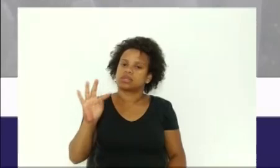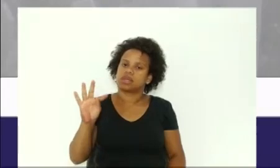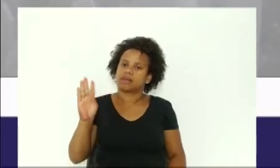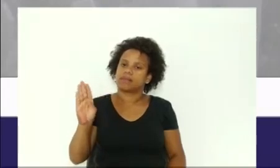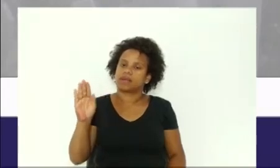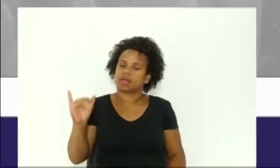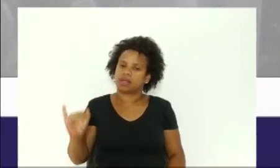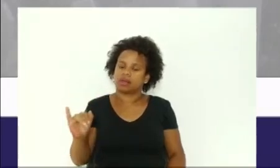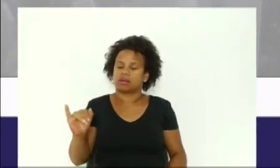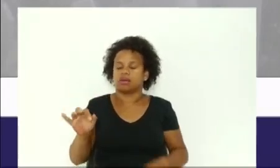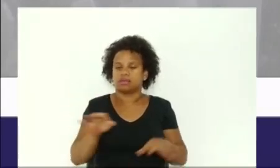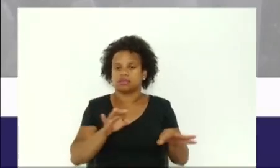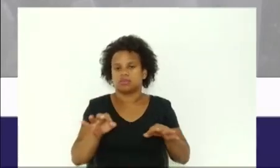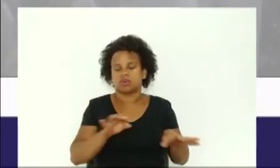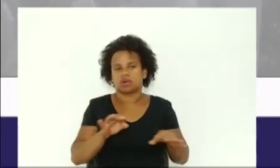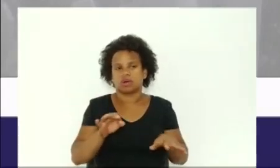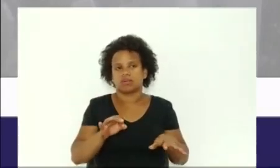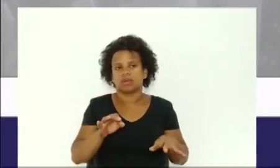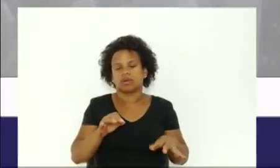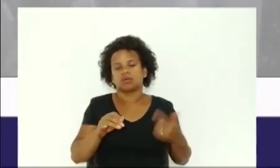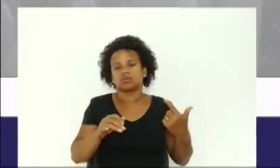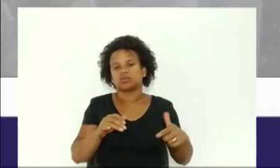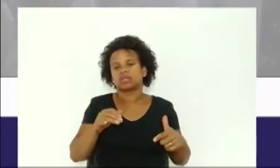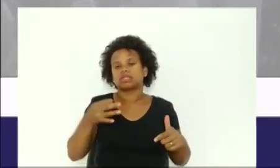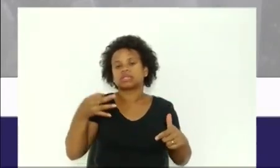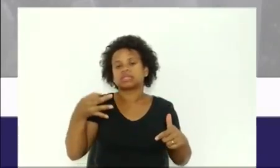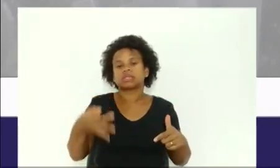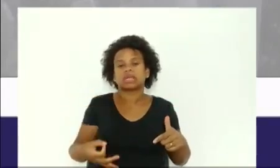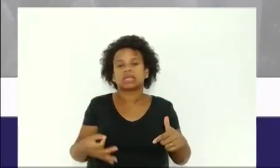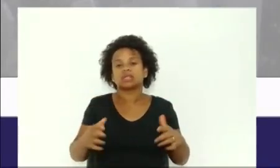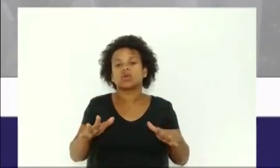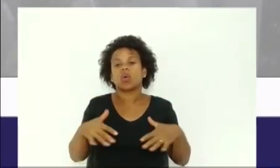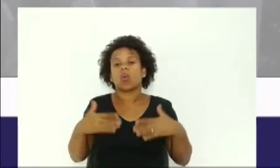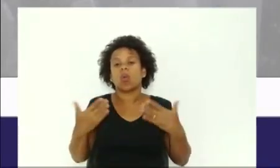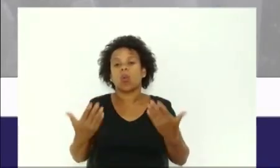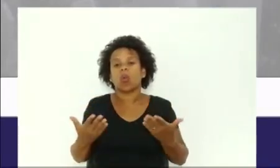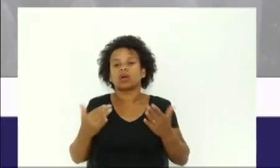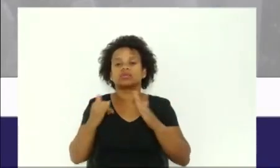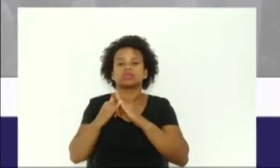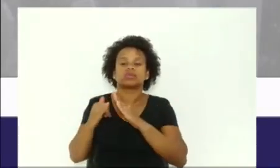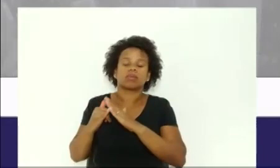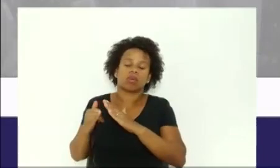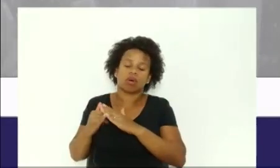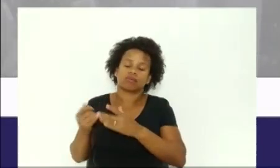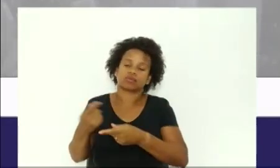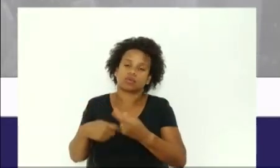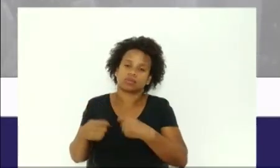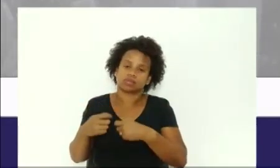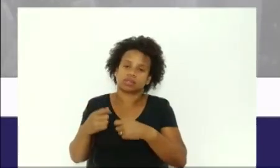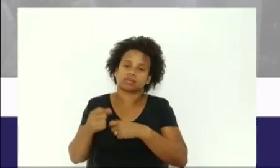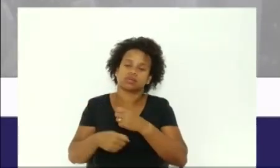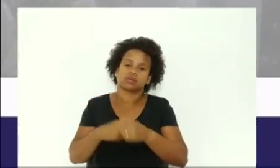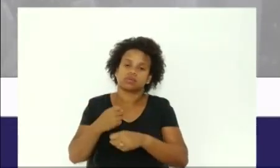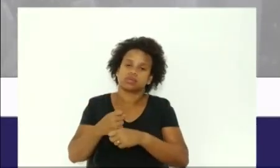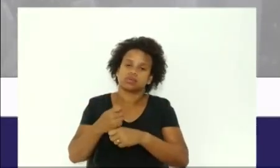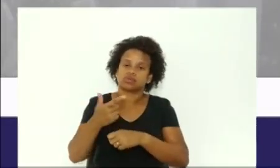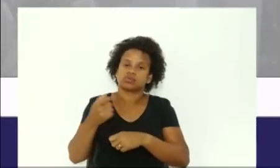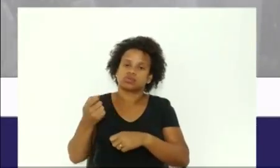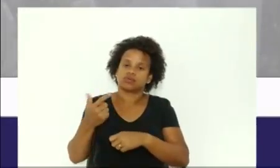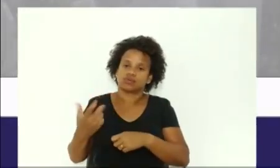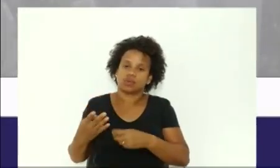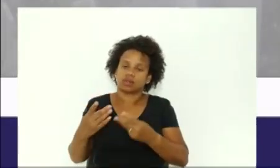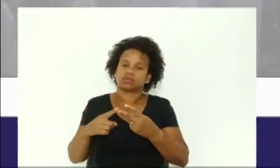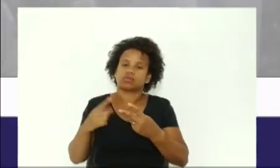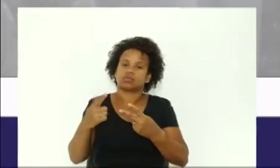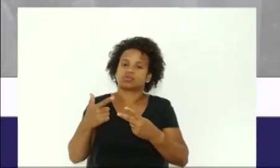programa, eles não têm certeza de quantos imóveis serão comercializados nos anos seguintes, 2024, 2025, por